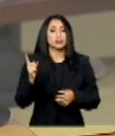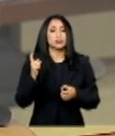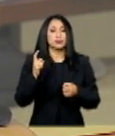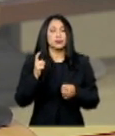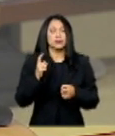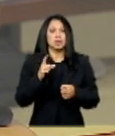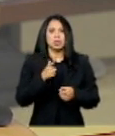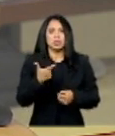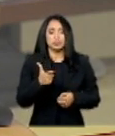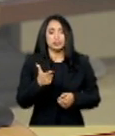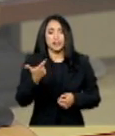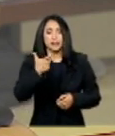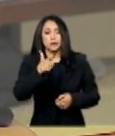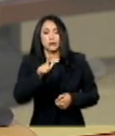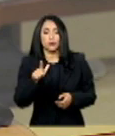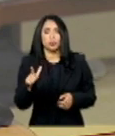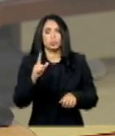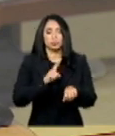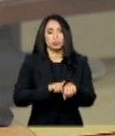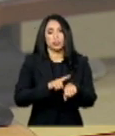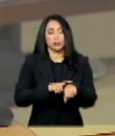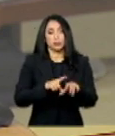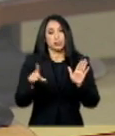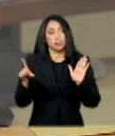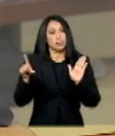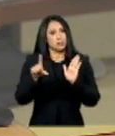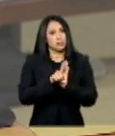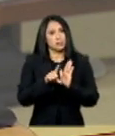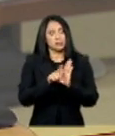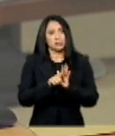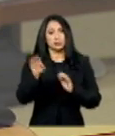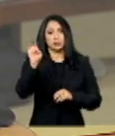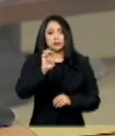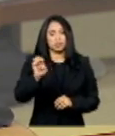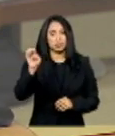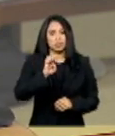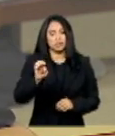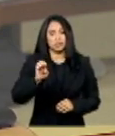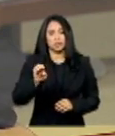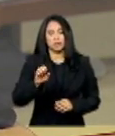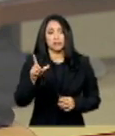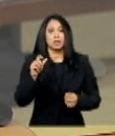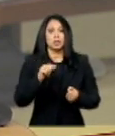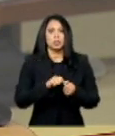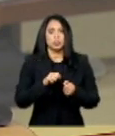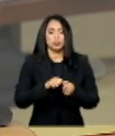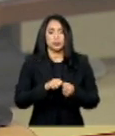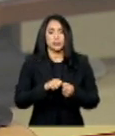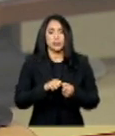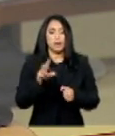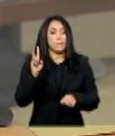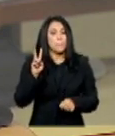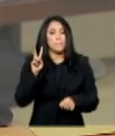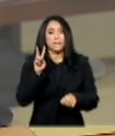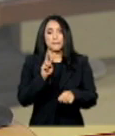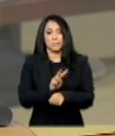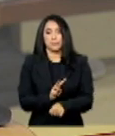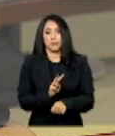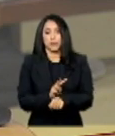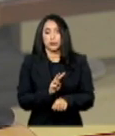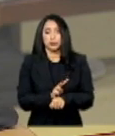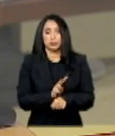espaço da atuação da legislação estadual mês ea protegeu de ofertar maior proteção ao consumidor